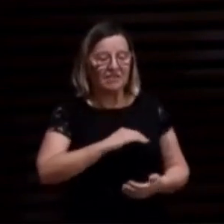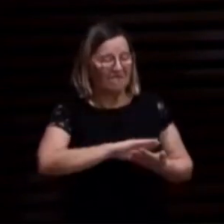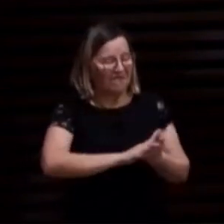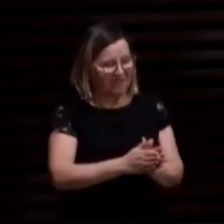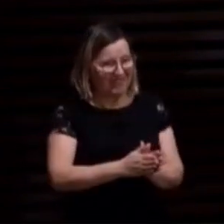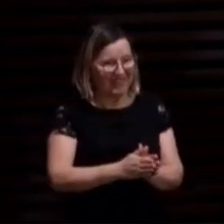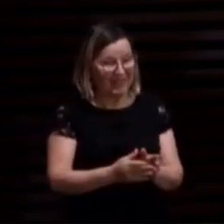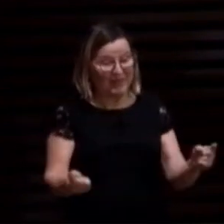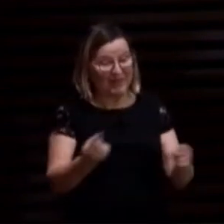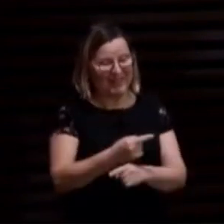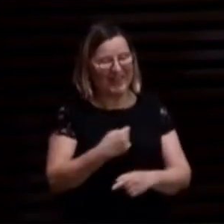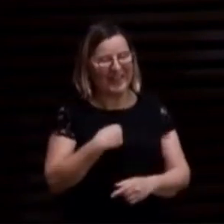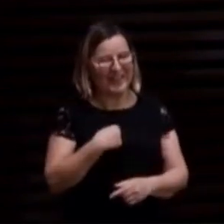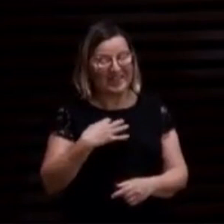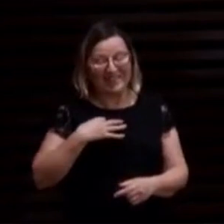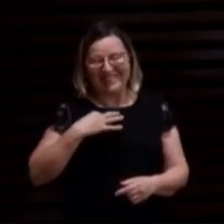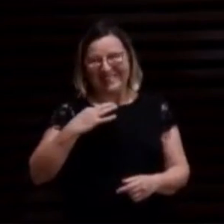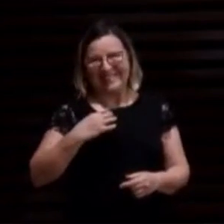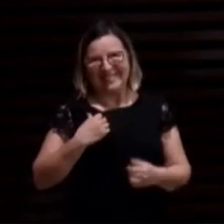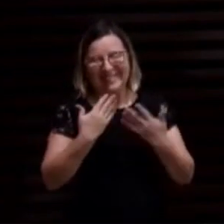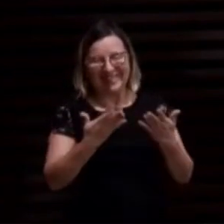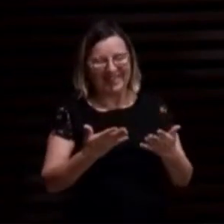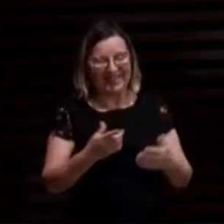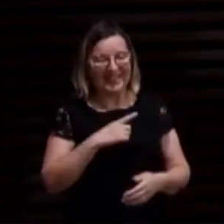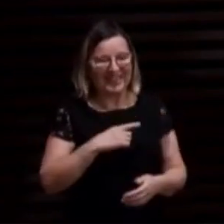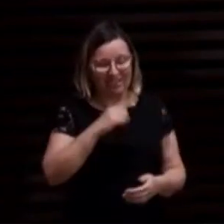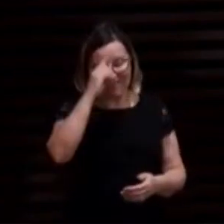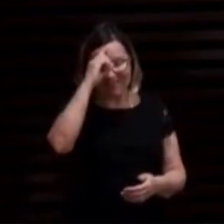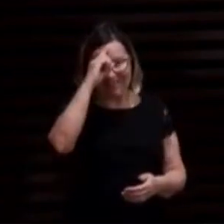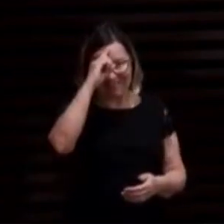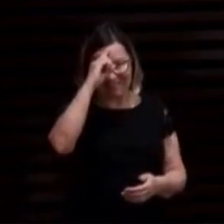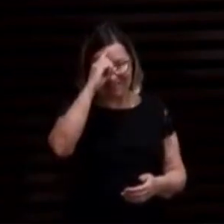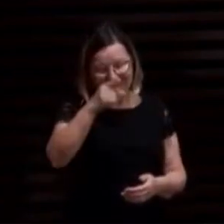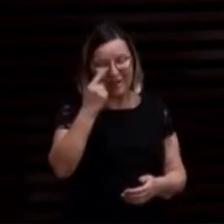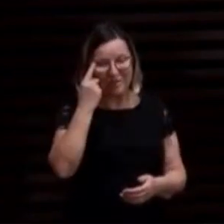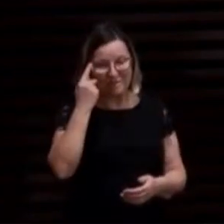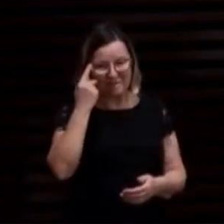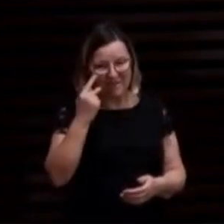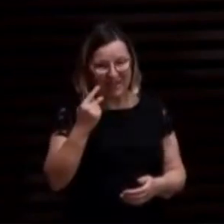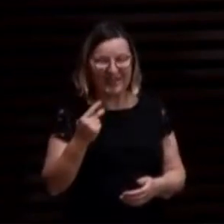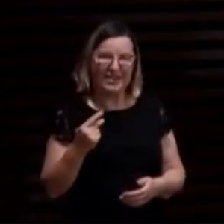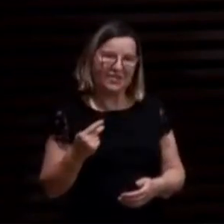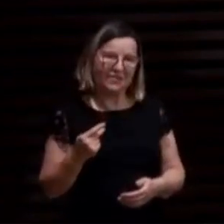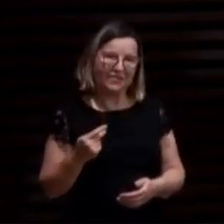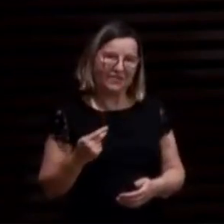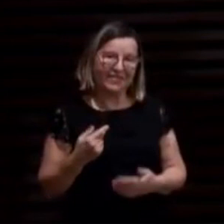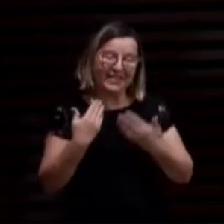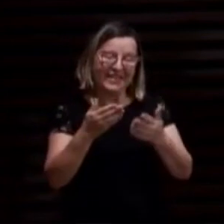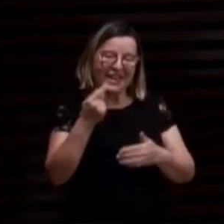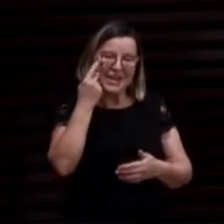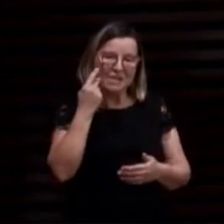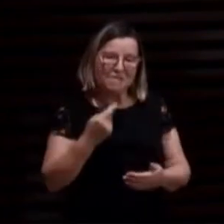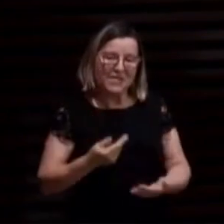eu espontaneamente a dou. Tenho autoridade para entregar e também para reavê-la.